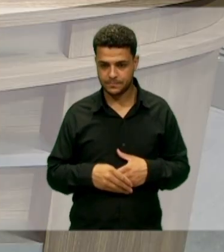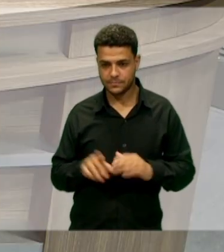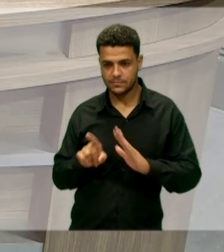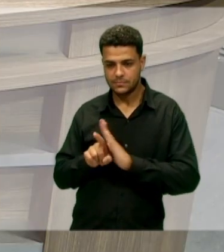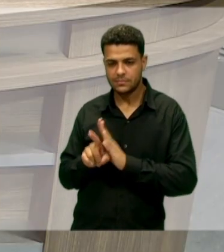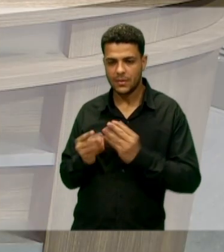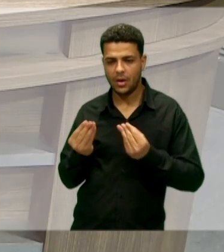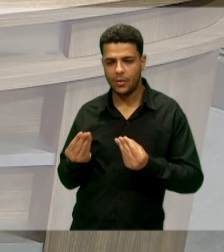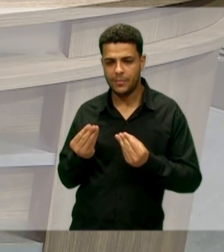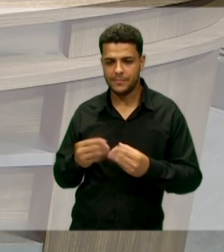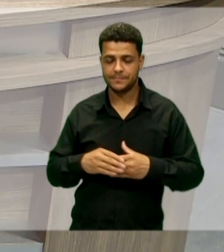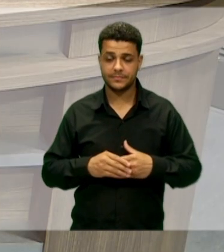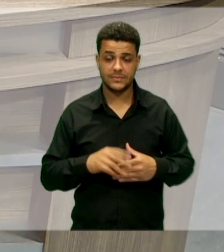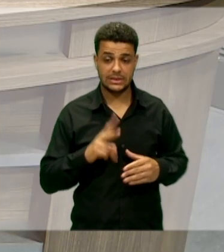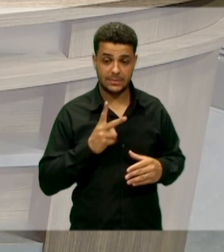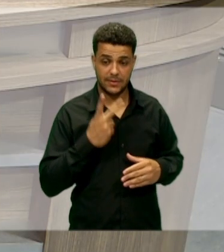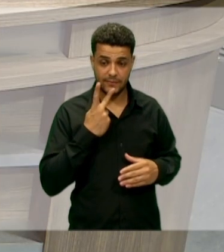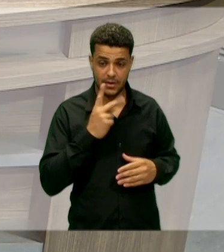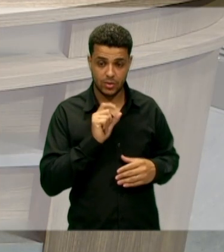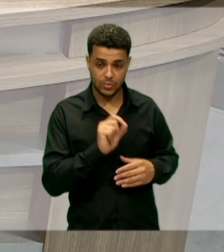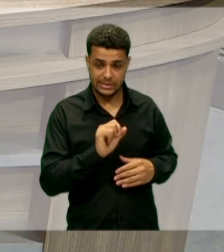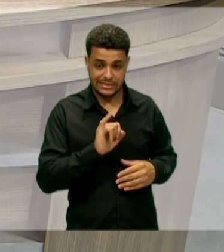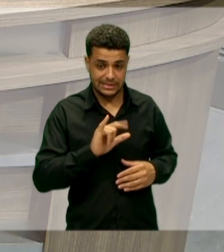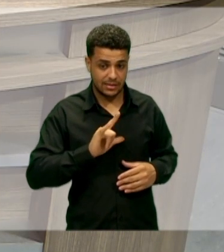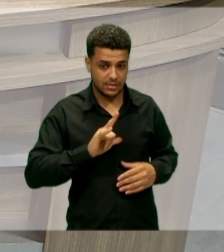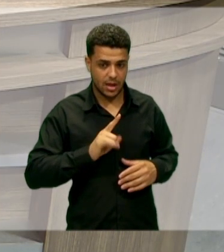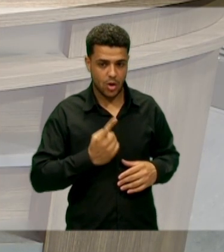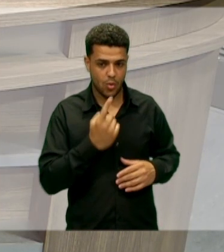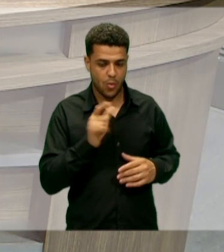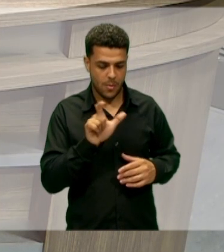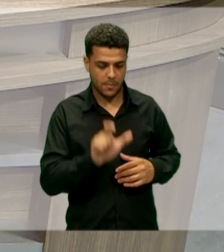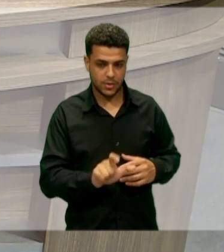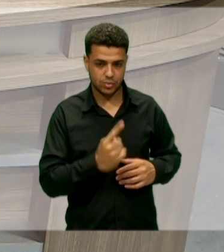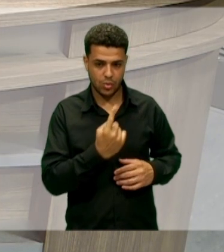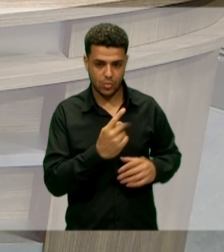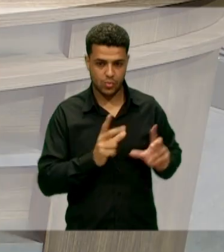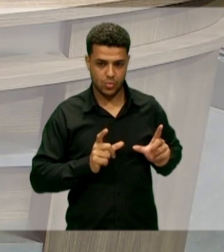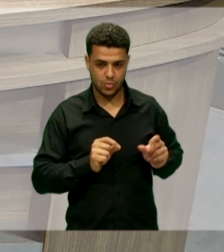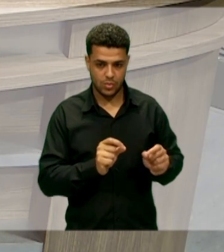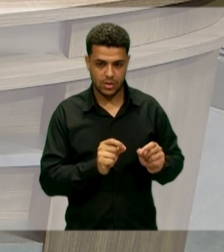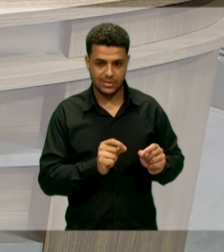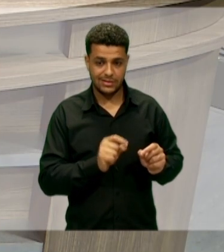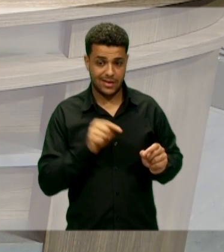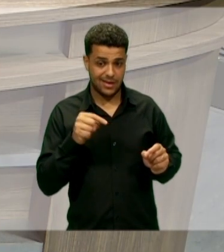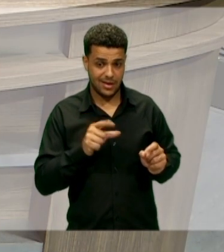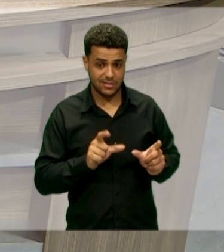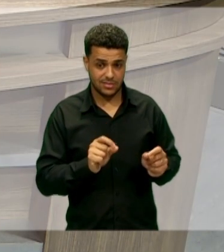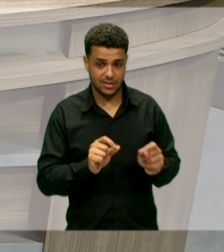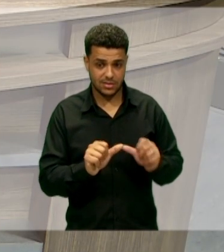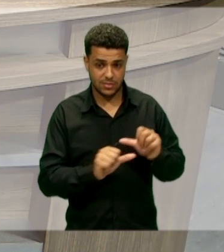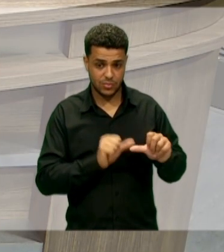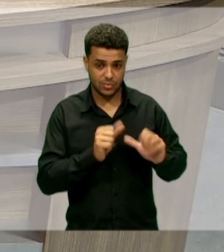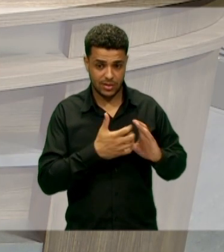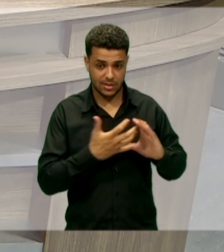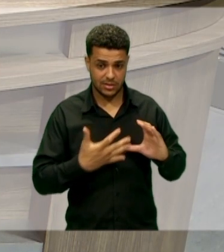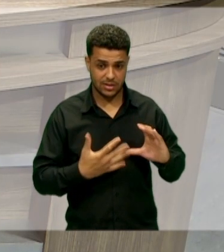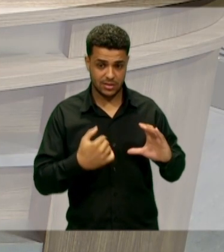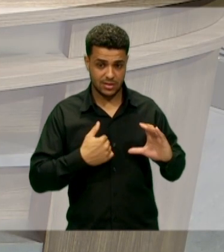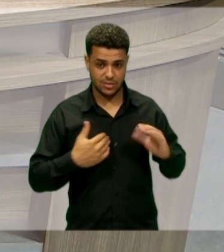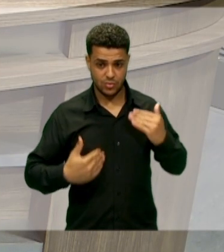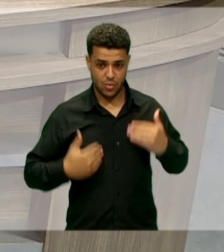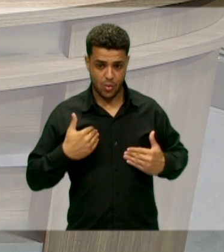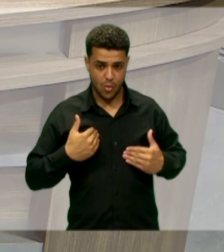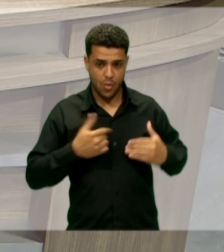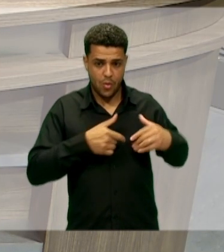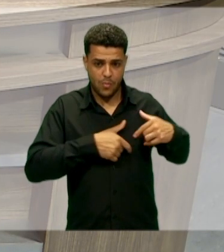sempre digo para os meus alunos o seguinte: se você tem um paciente com câncer e esse câncer mudou as suas características biológicas,